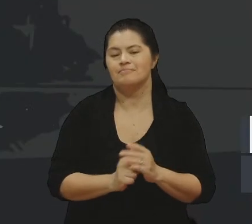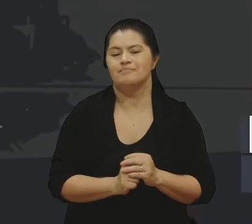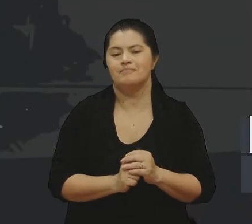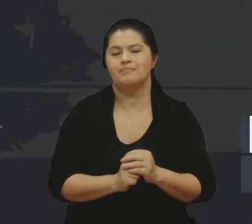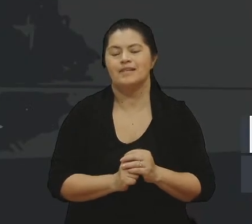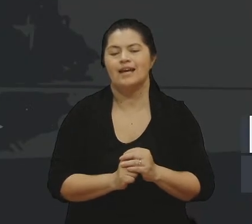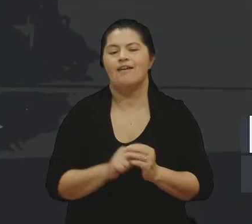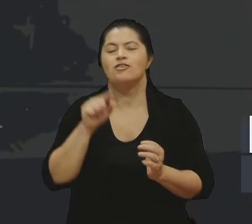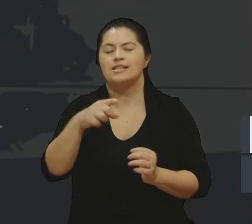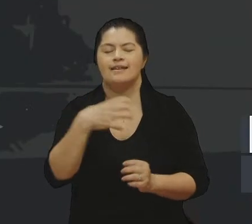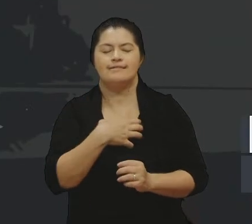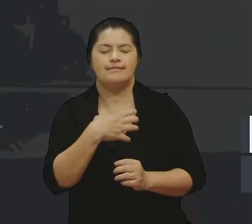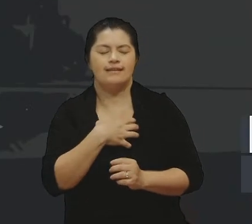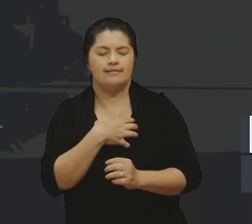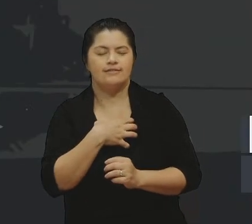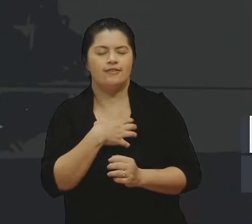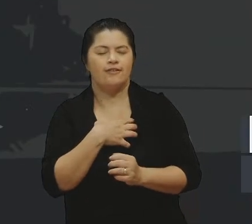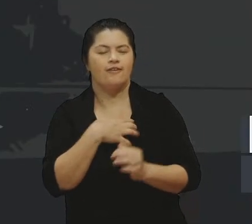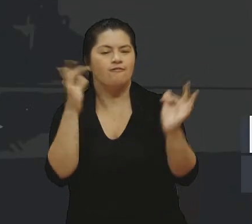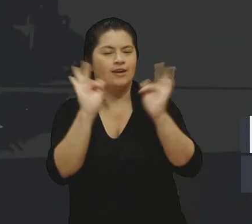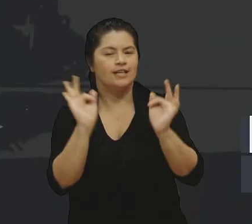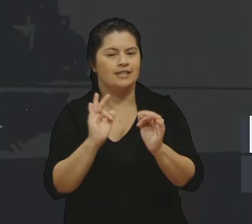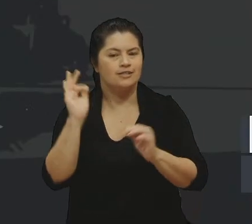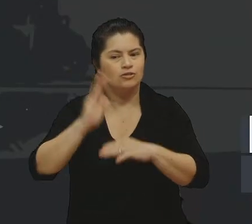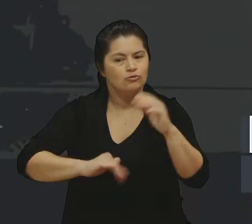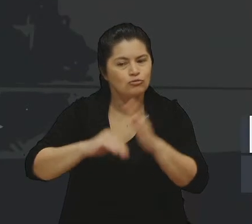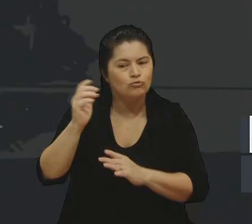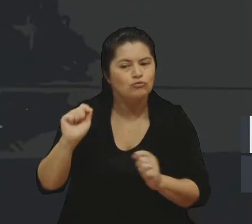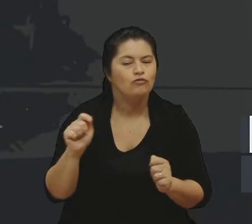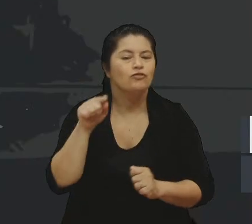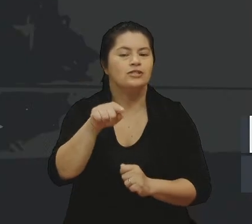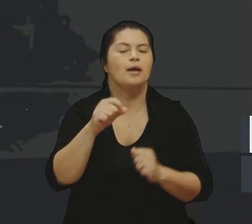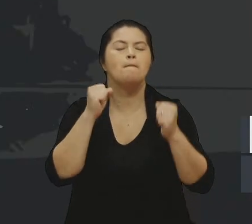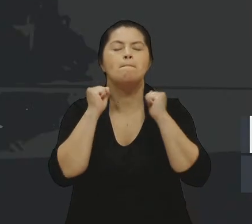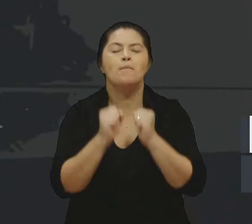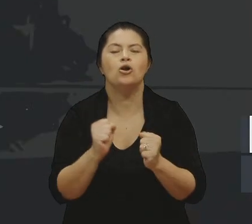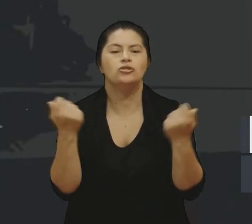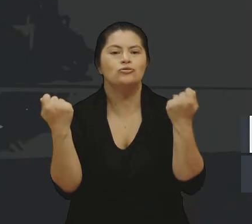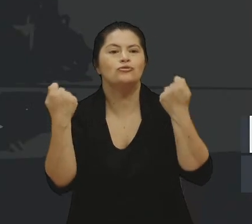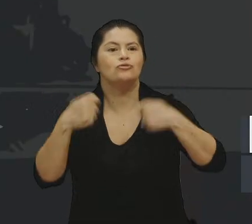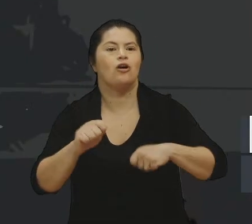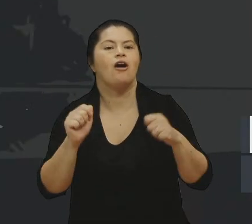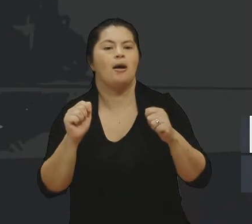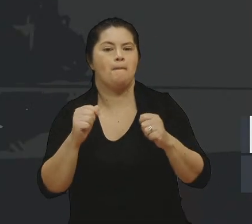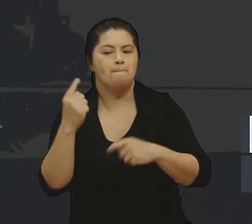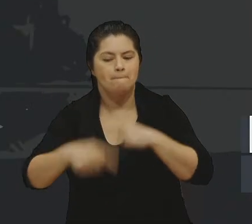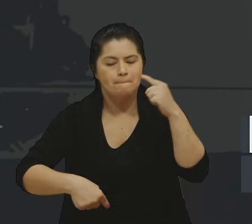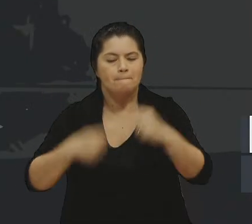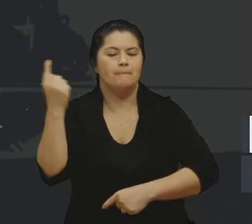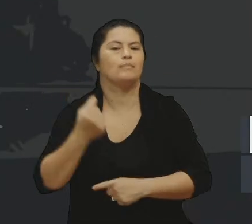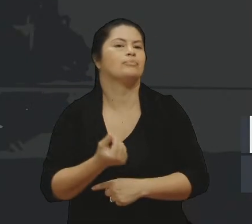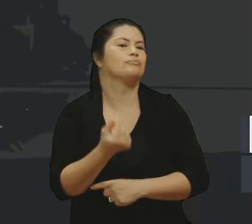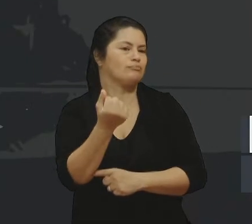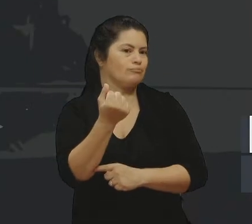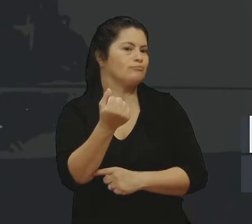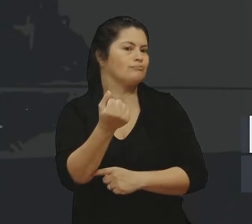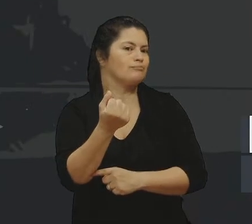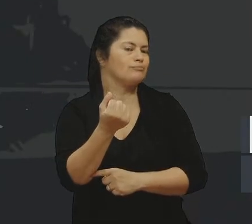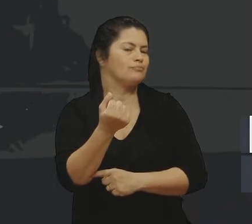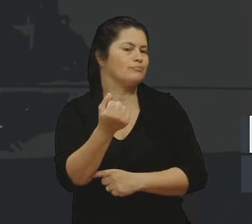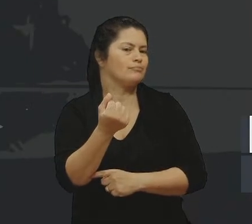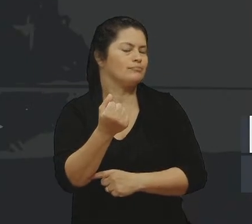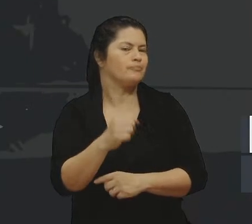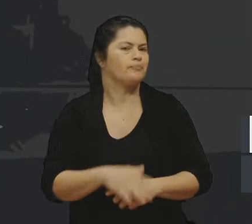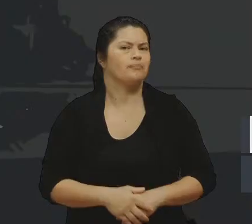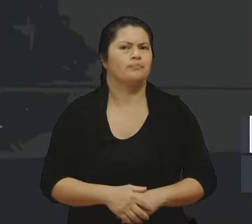sentir feliz e produtivo, aí você tem condições de ser próspero. E uma outra coisa que você precisa entender com ser próspero, se você der